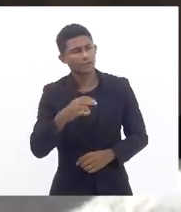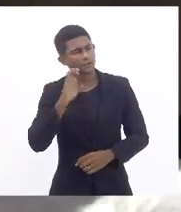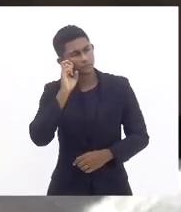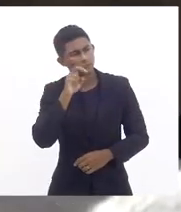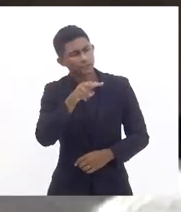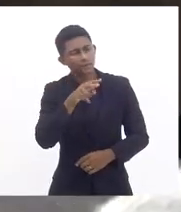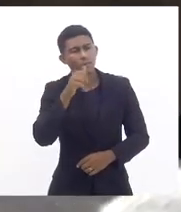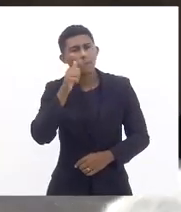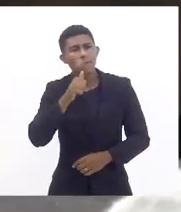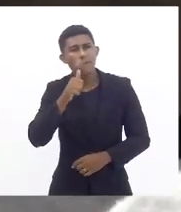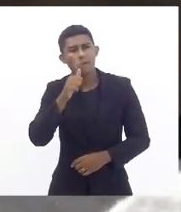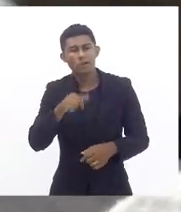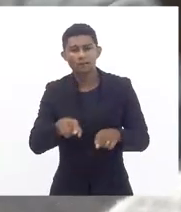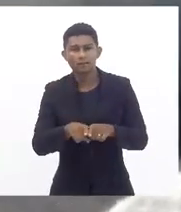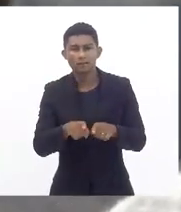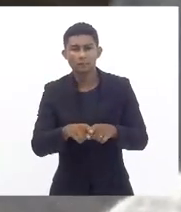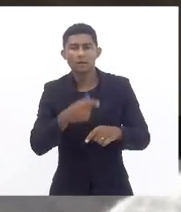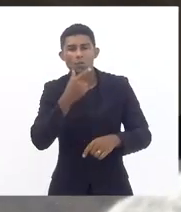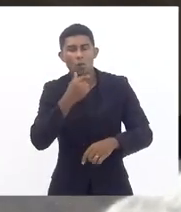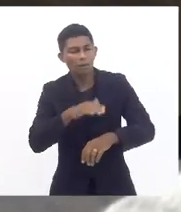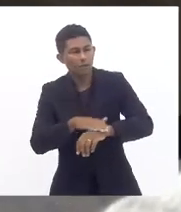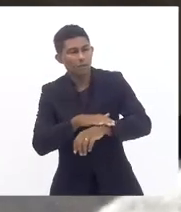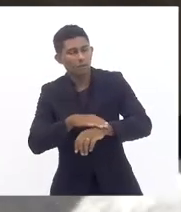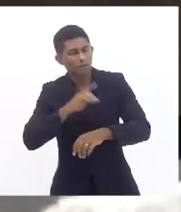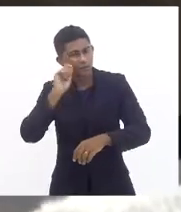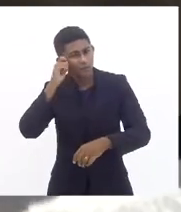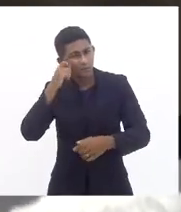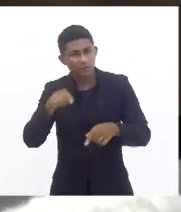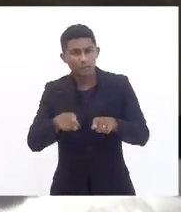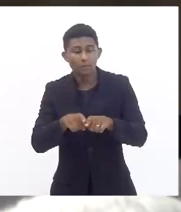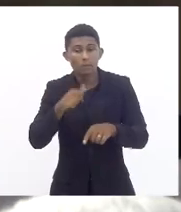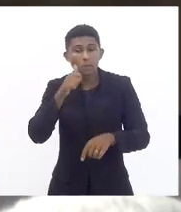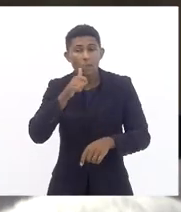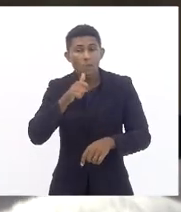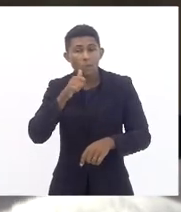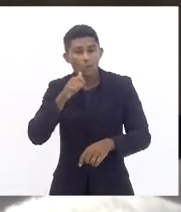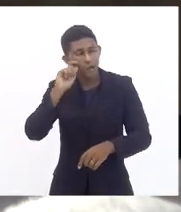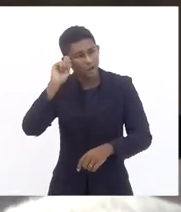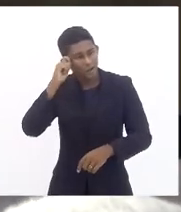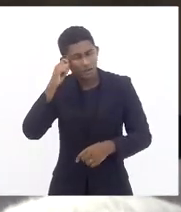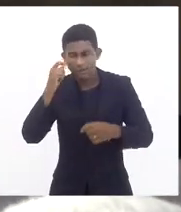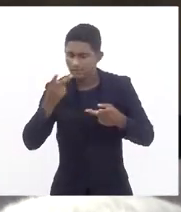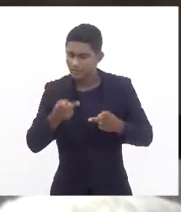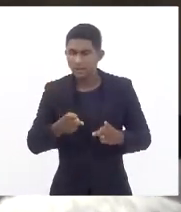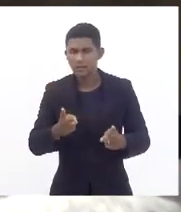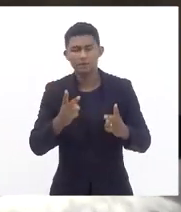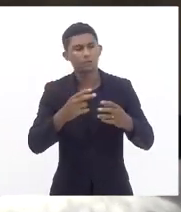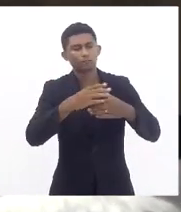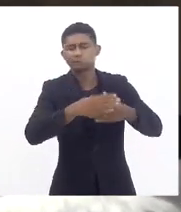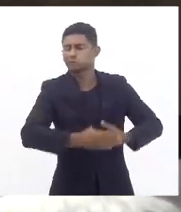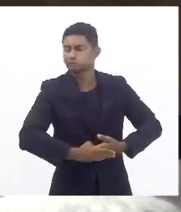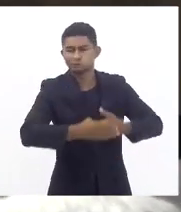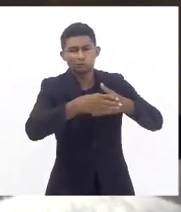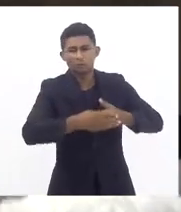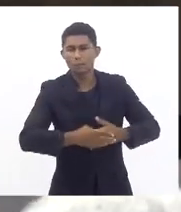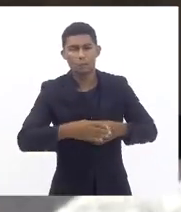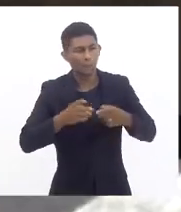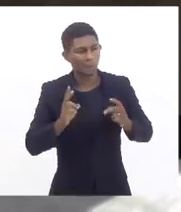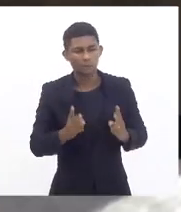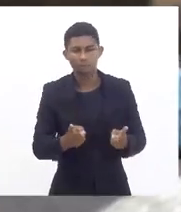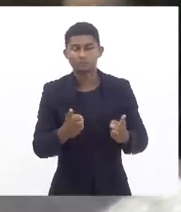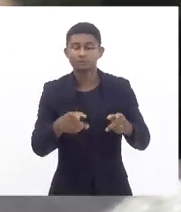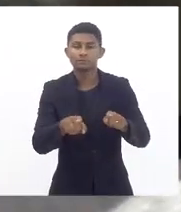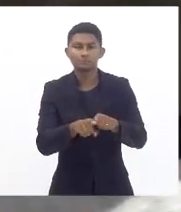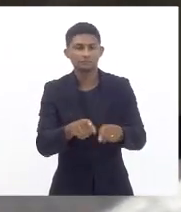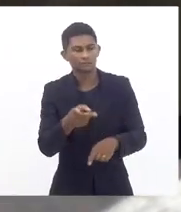mulheres e negros e negras ocupando esse espaço também. Então, sempre saúdo e novamente saúdo aqui